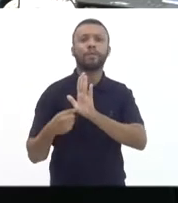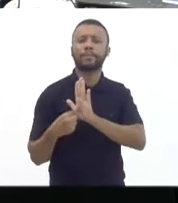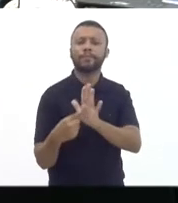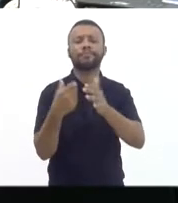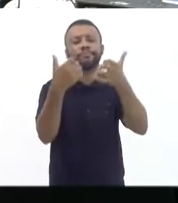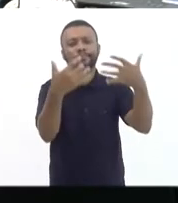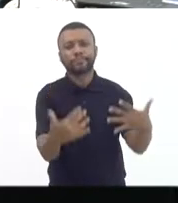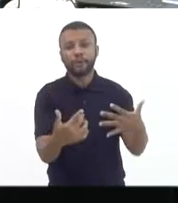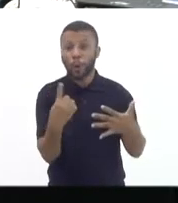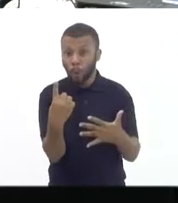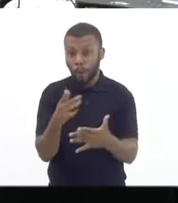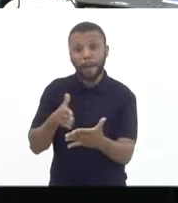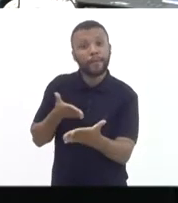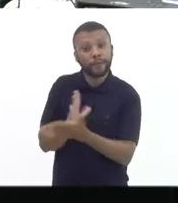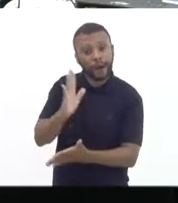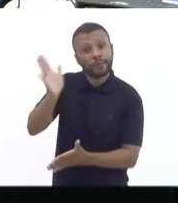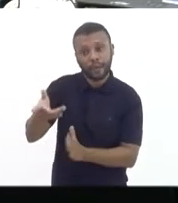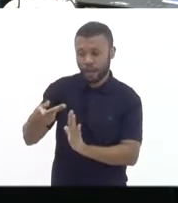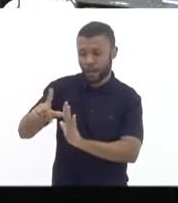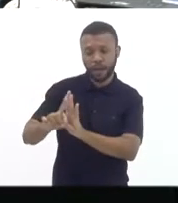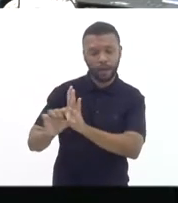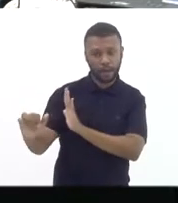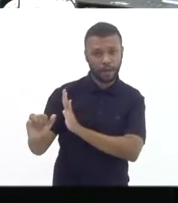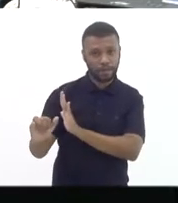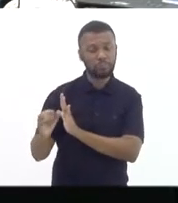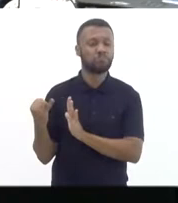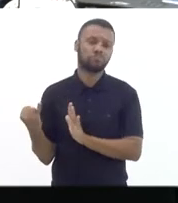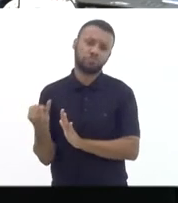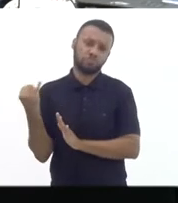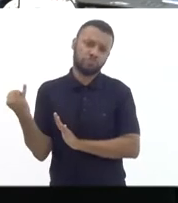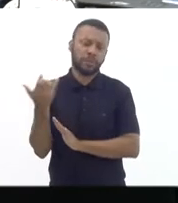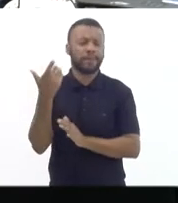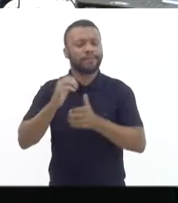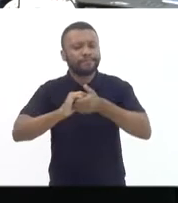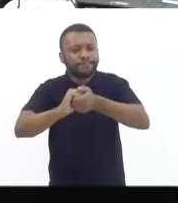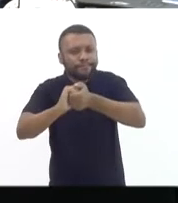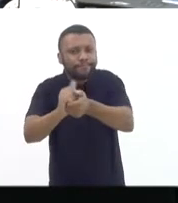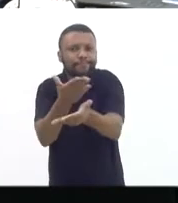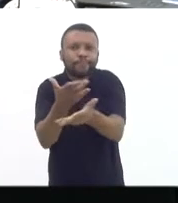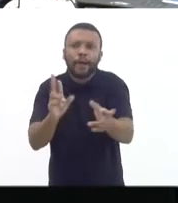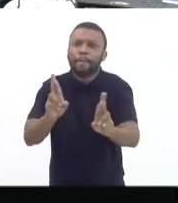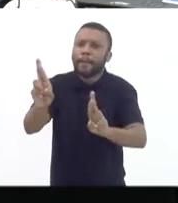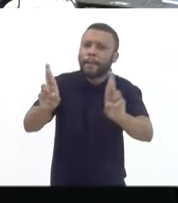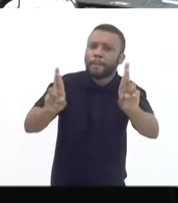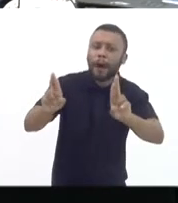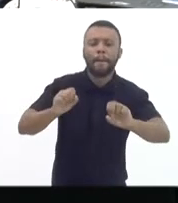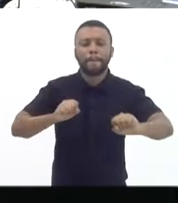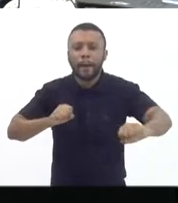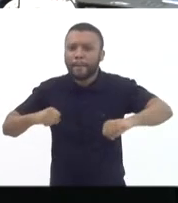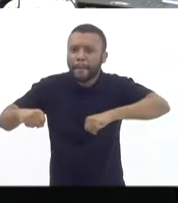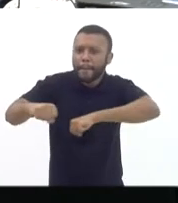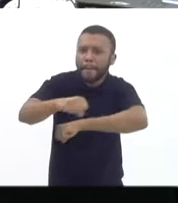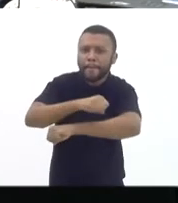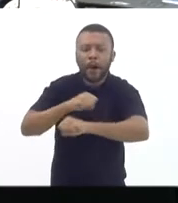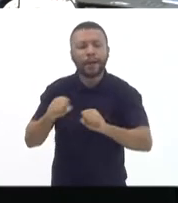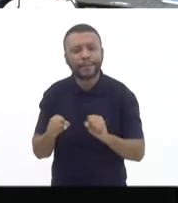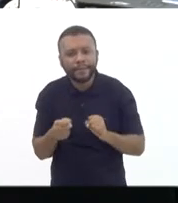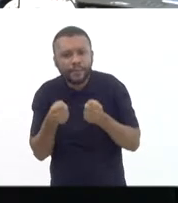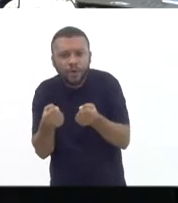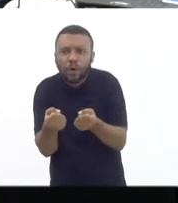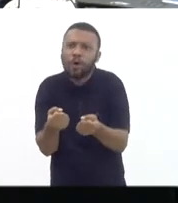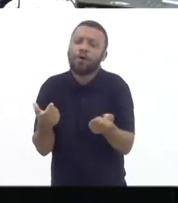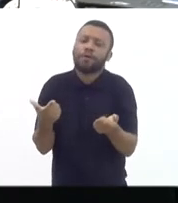já lei, todos relevantes. Queria saudar a todas autoridades, militantes, defensoras,